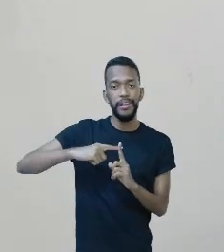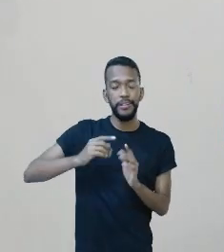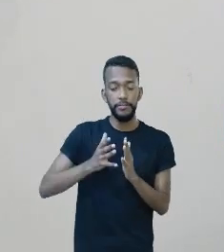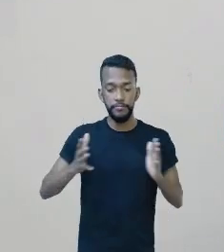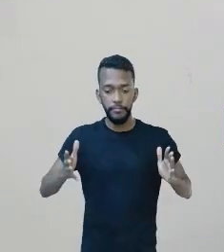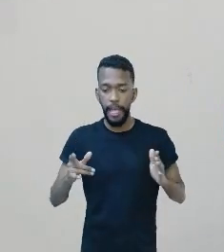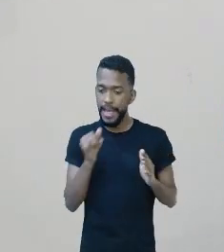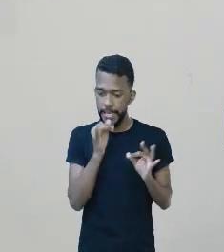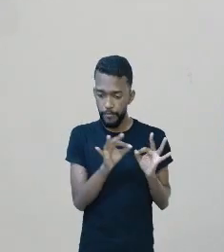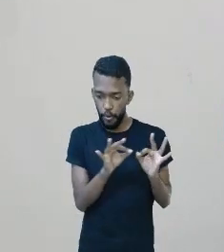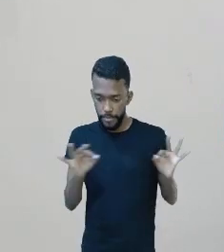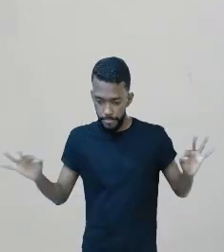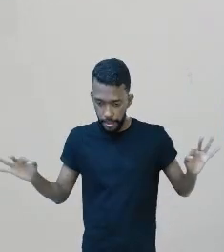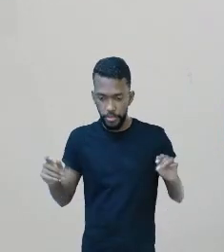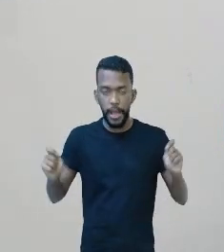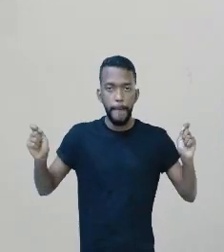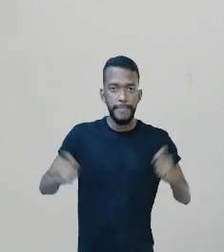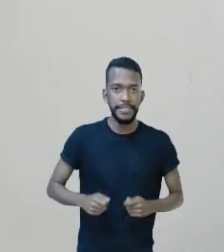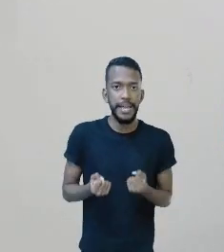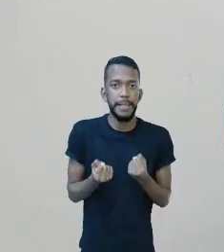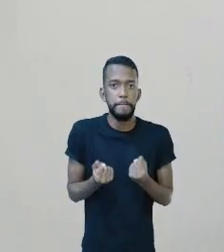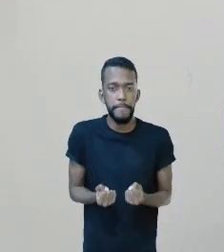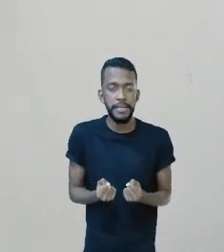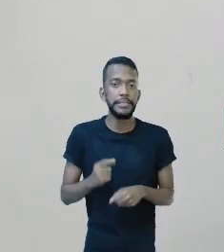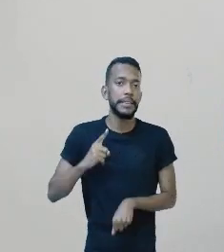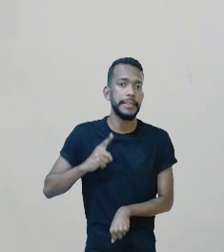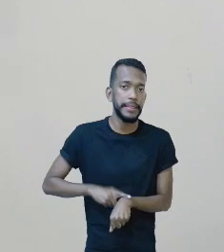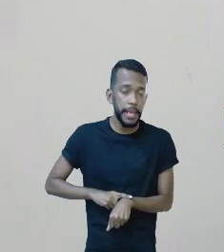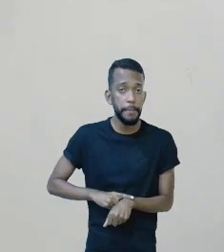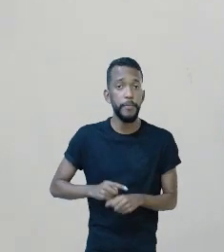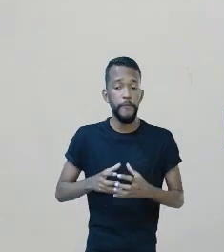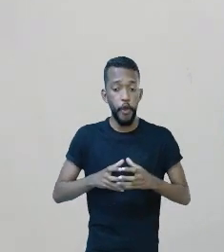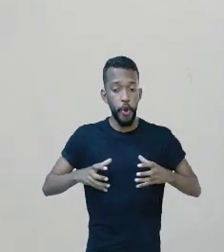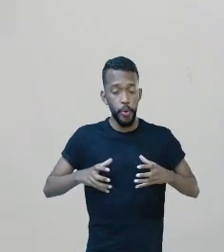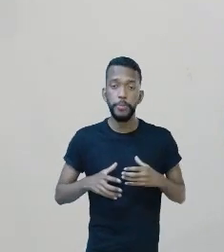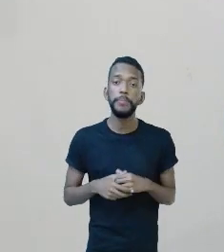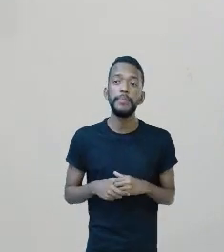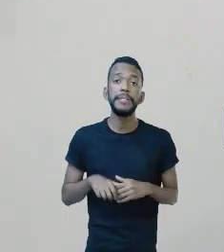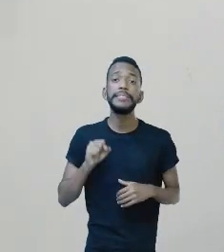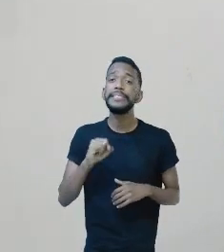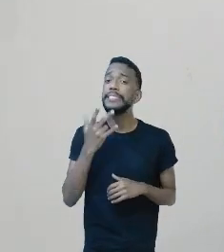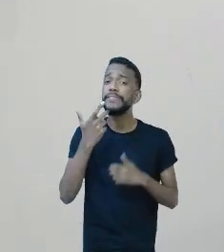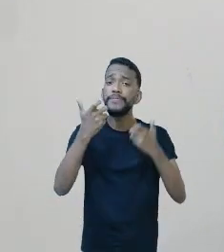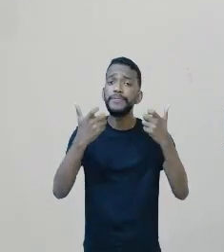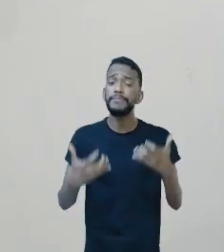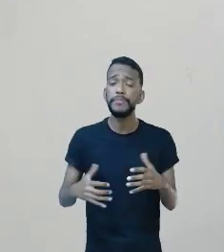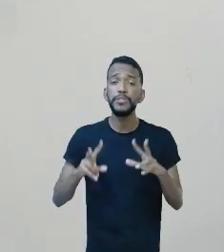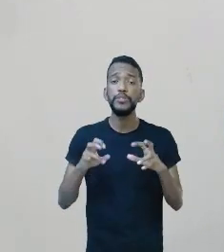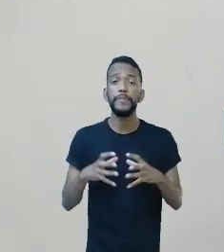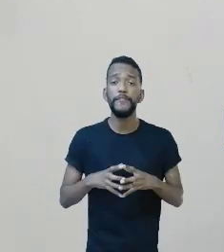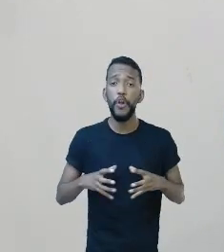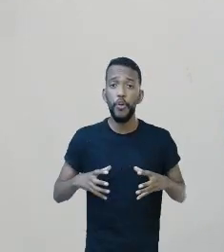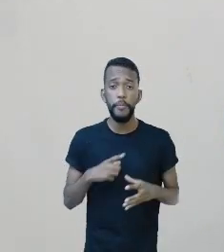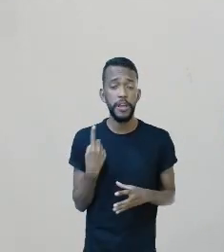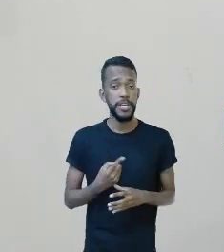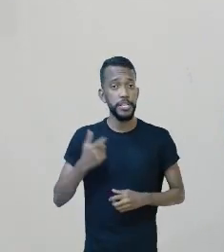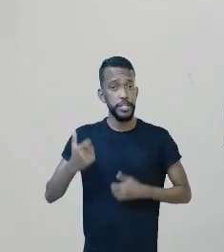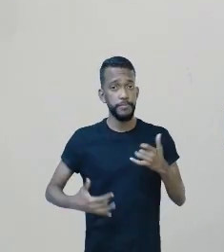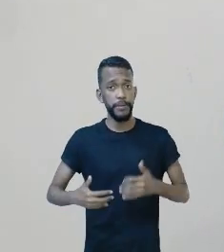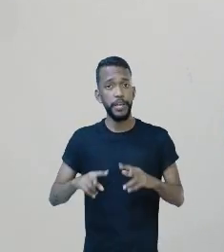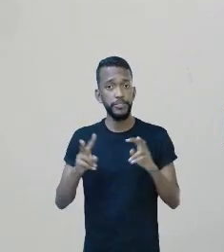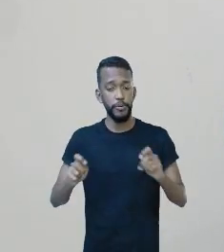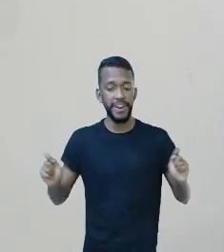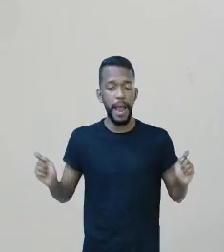comprimento, capacidade, massa, tempo e volume. Quando a gente fala de volume, a gente tem um pouco a ver com medidas